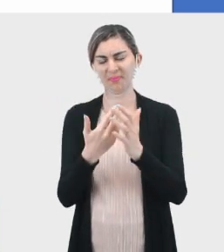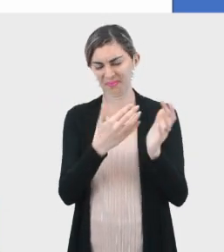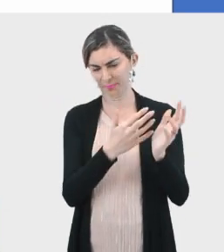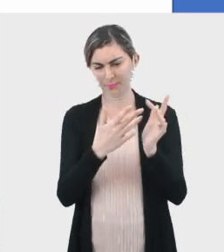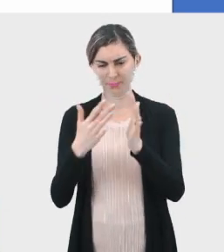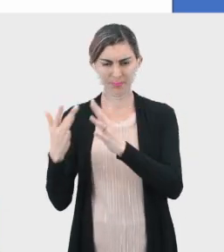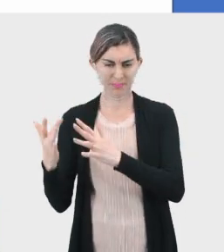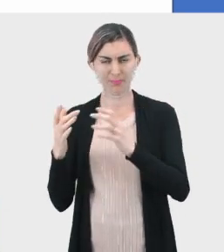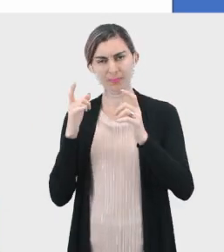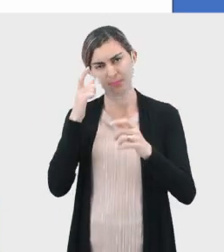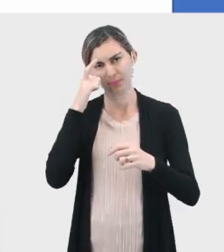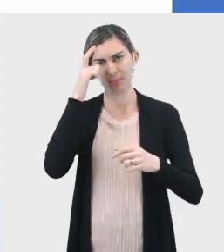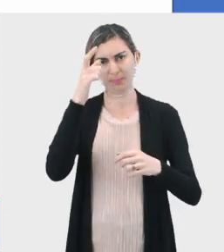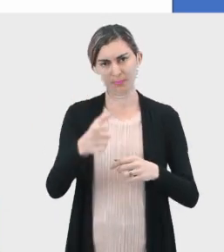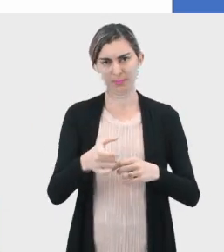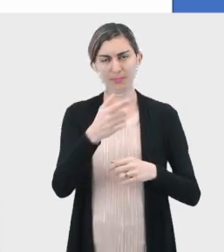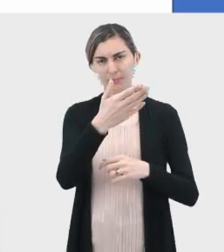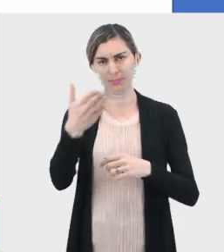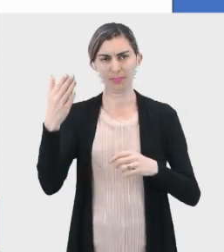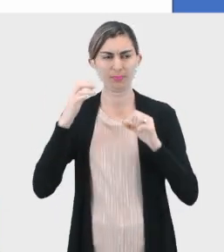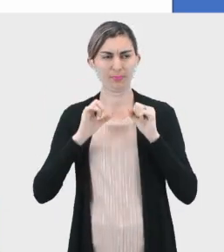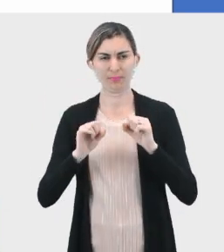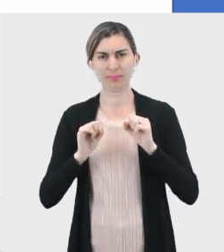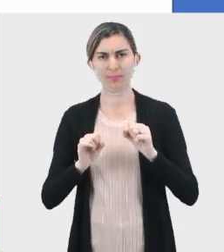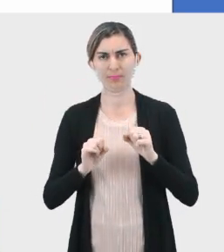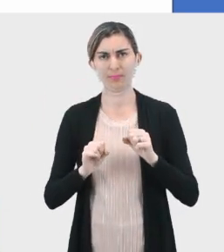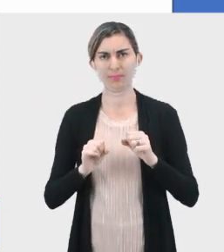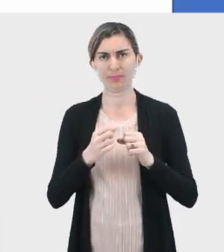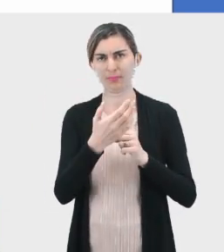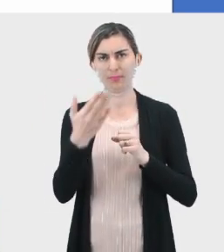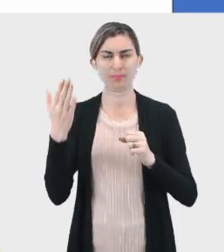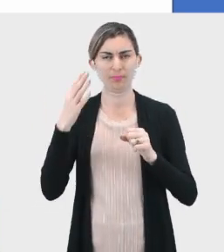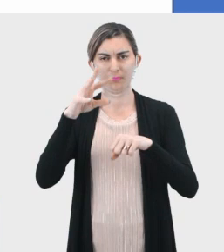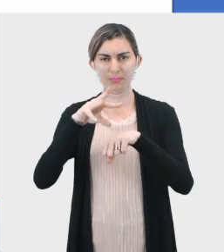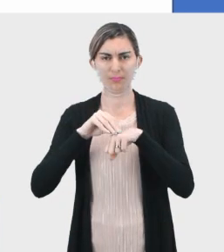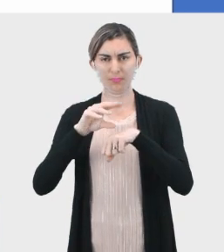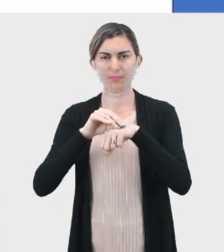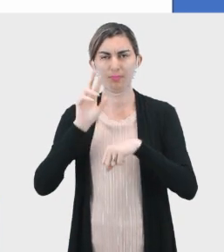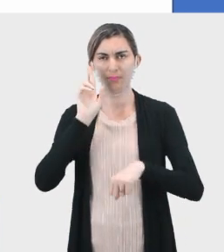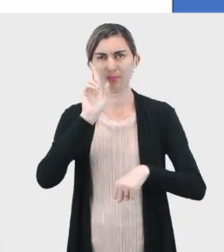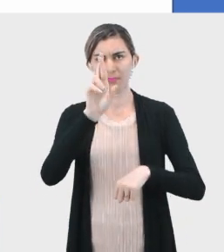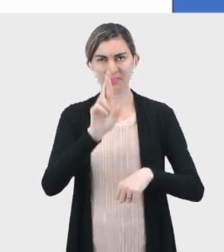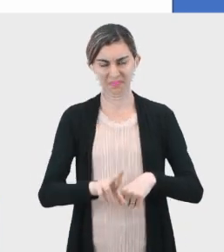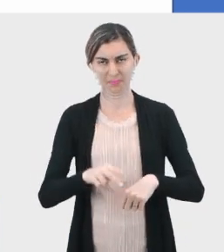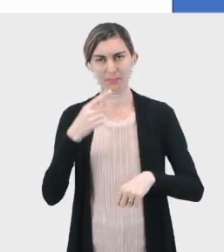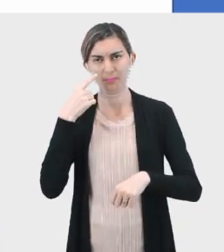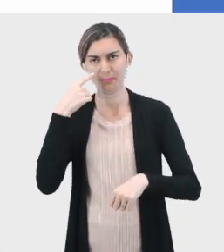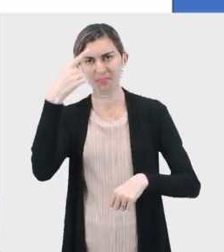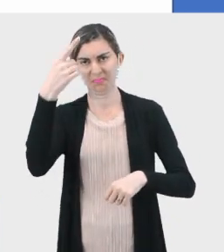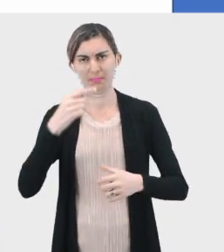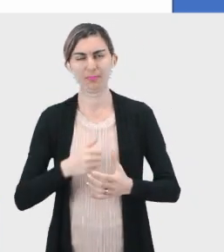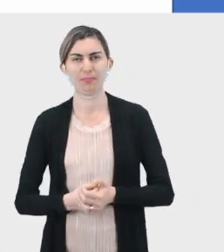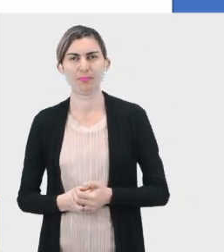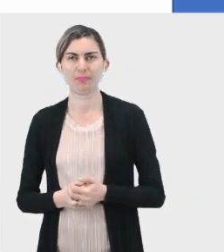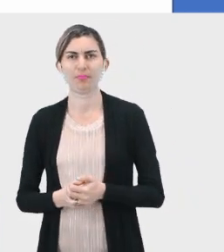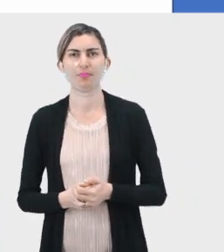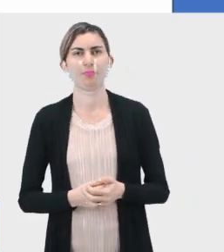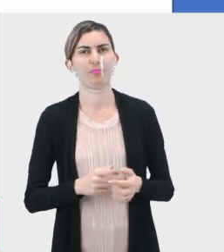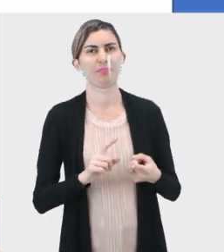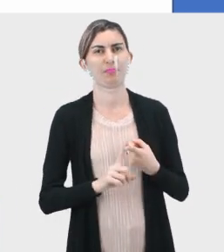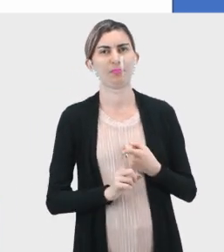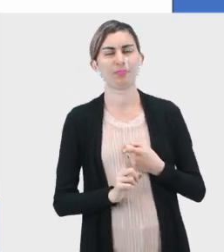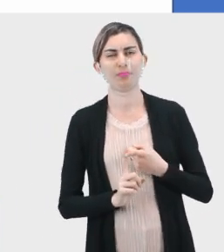que vocês acharem interessante para poder pegar as devidas respostas. Então, vamos lá. Question